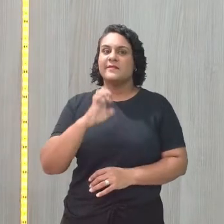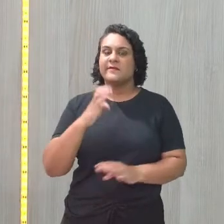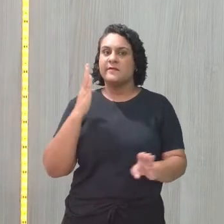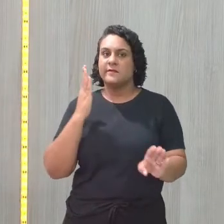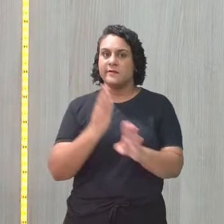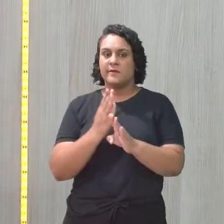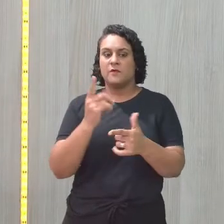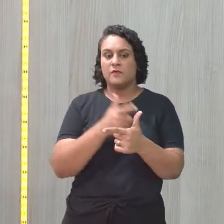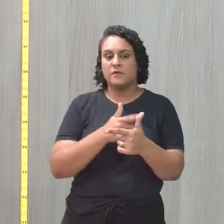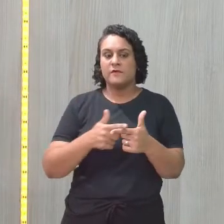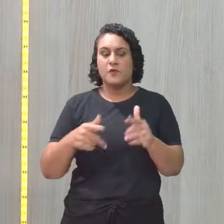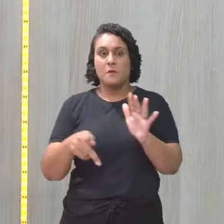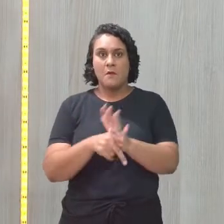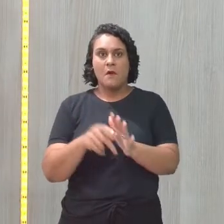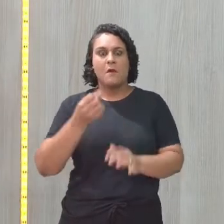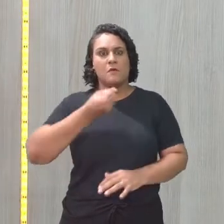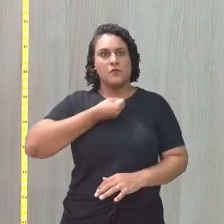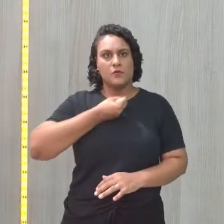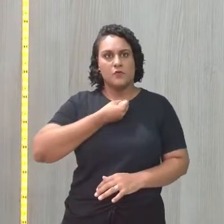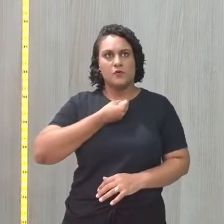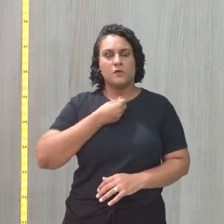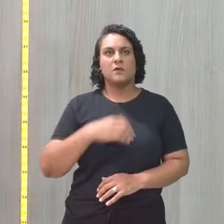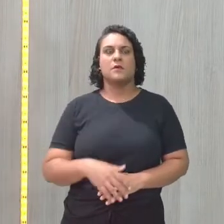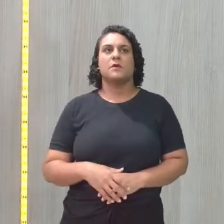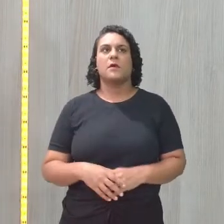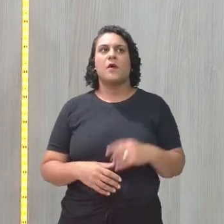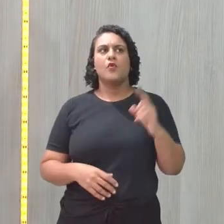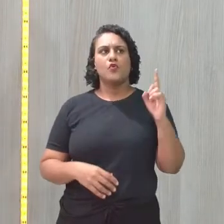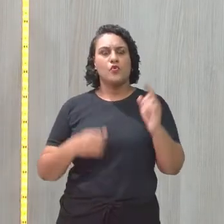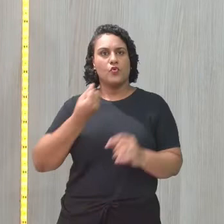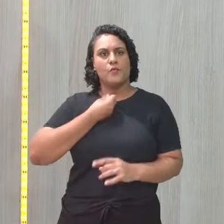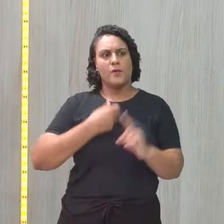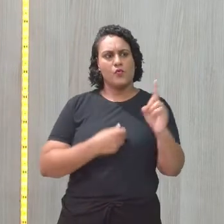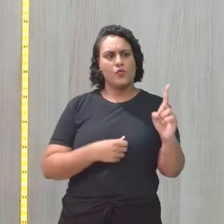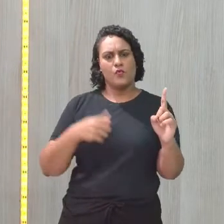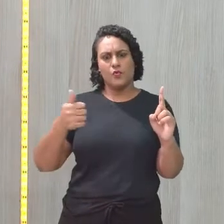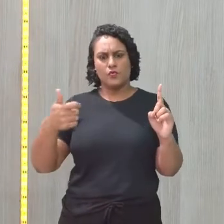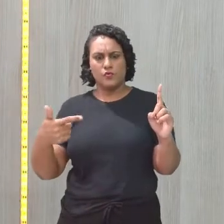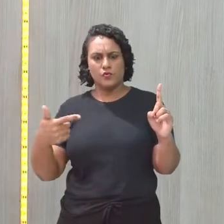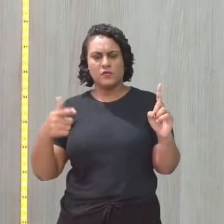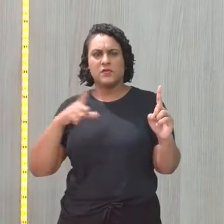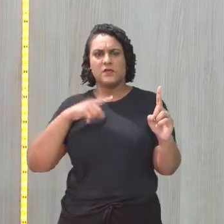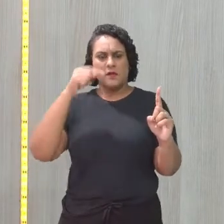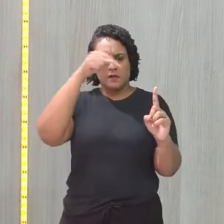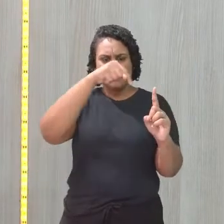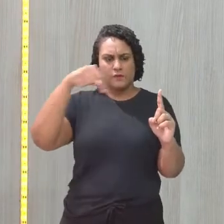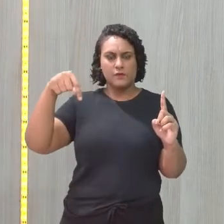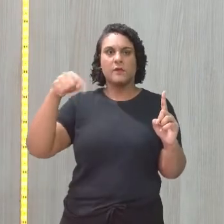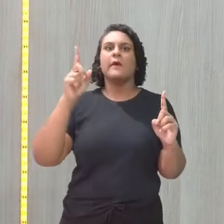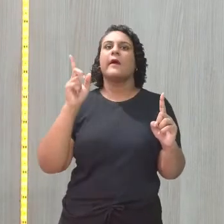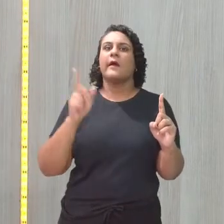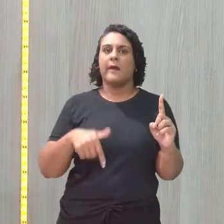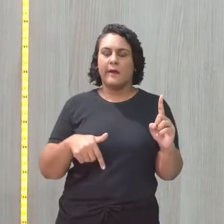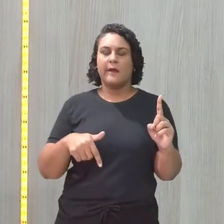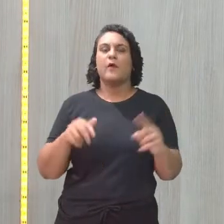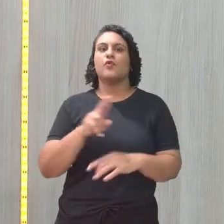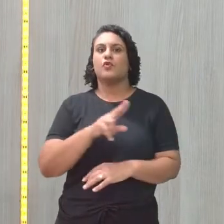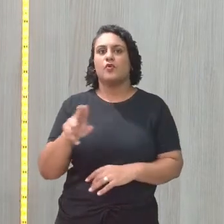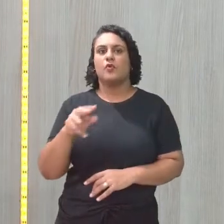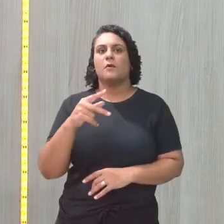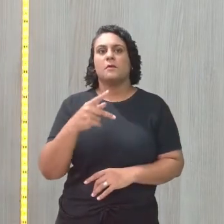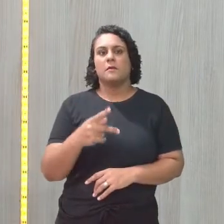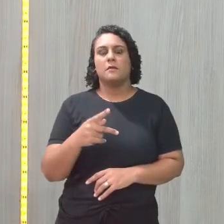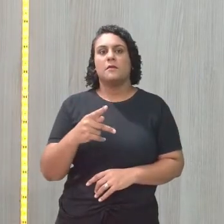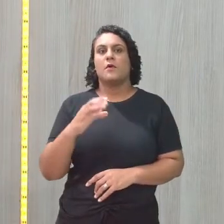os divisores de um número entre o 1 e ele mesmo e estiver alguns números, ele recebe o nome de